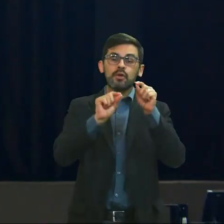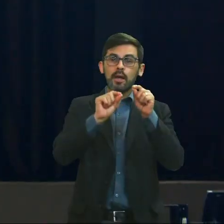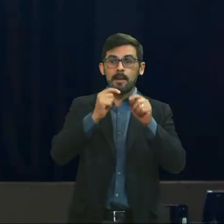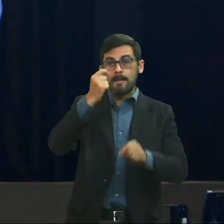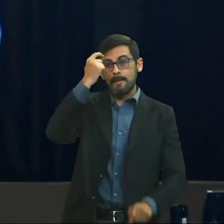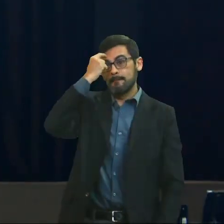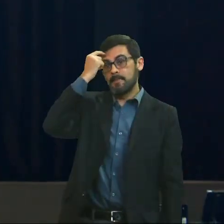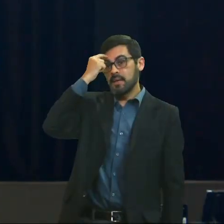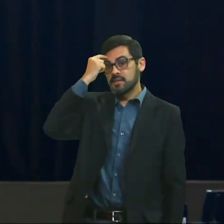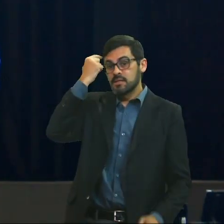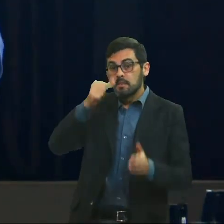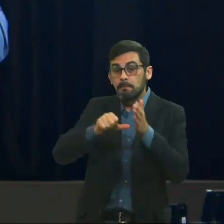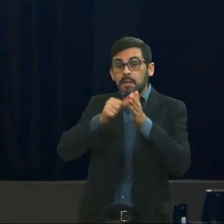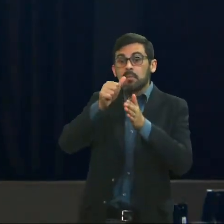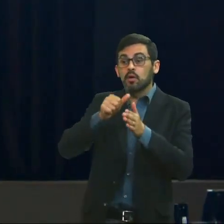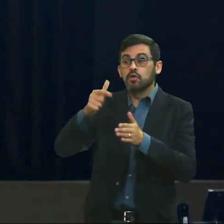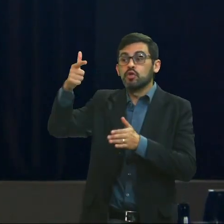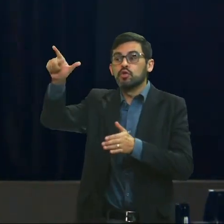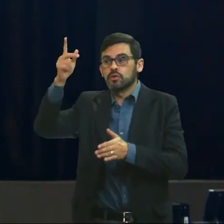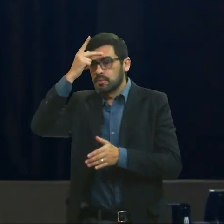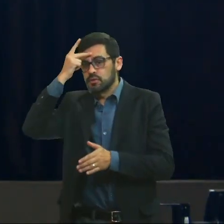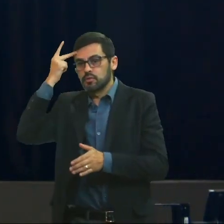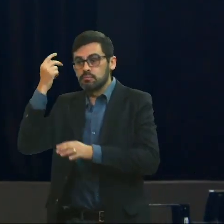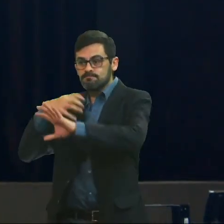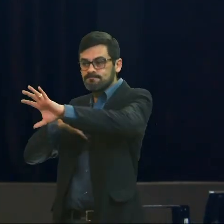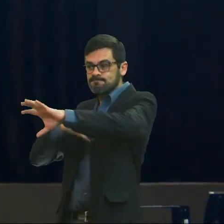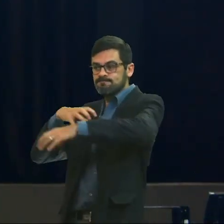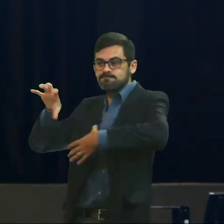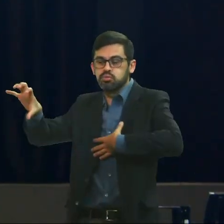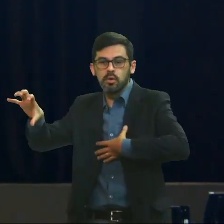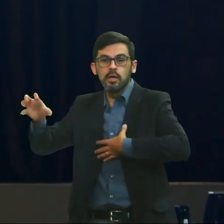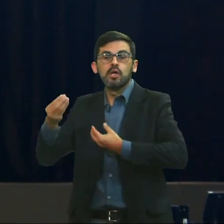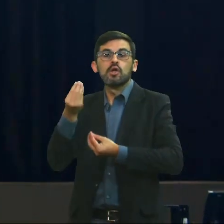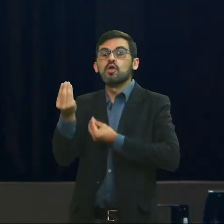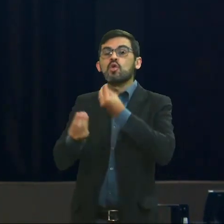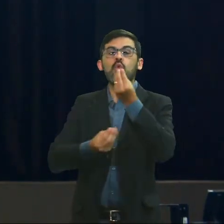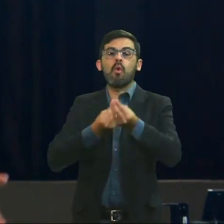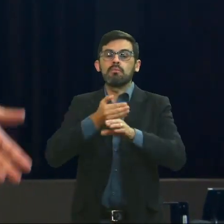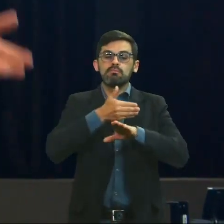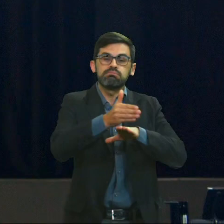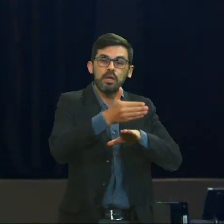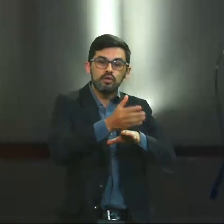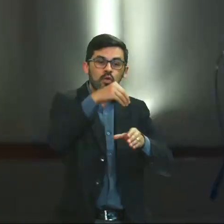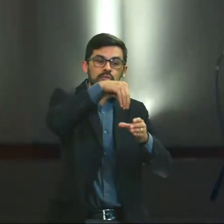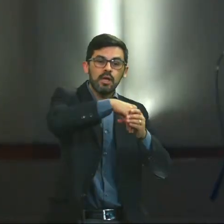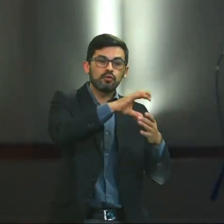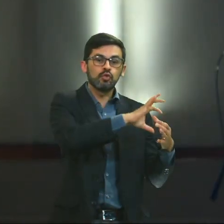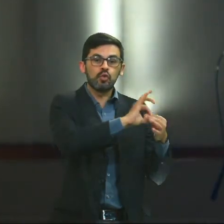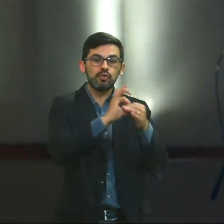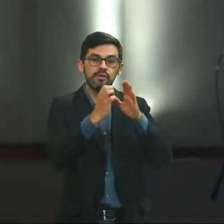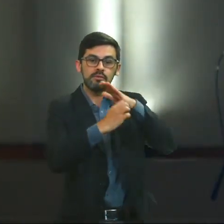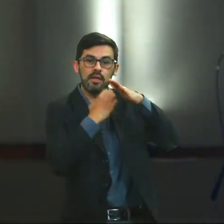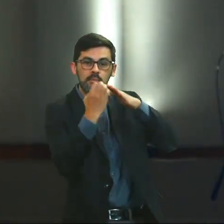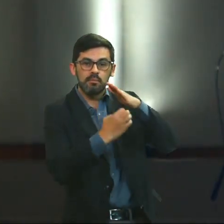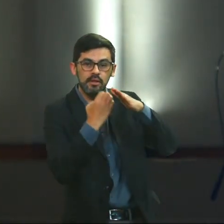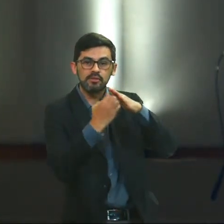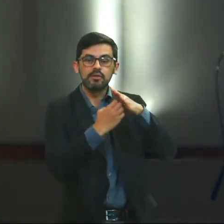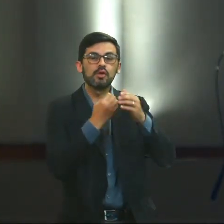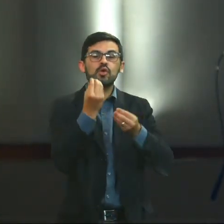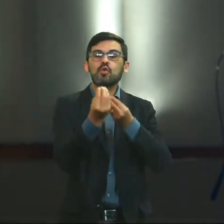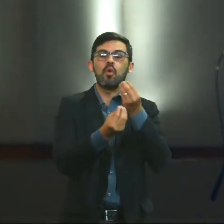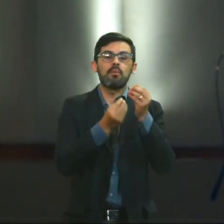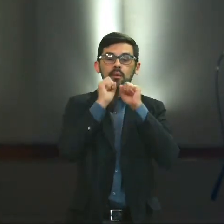primeiro nos outros. E aí eles falavam como que eles aplicaram isso na organização e como que isso trouxe